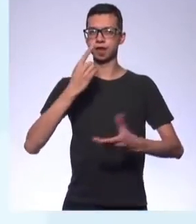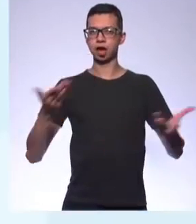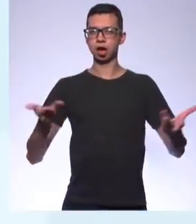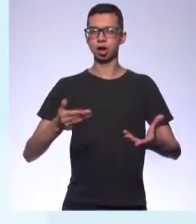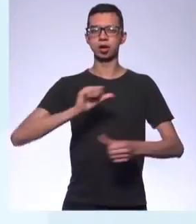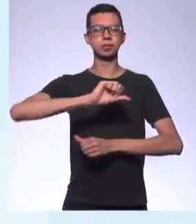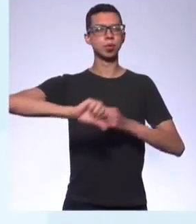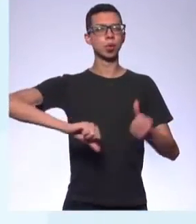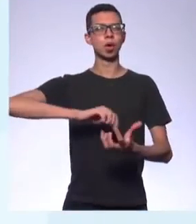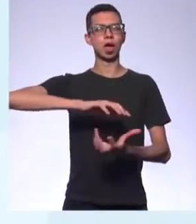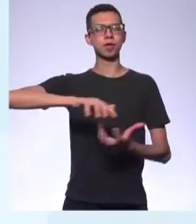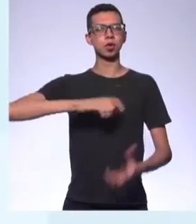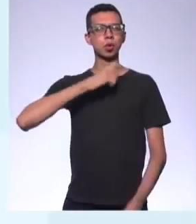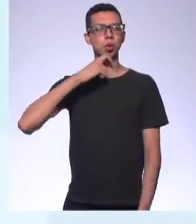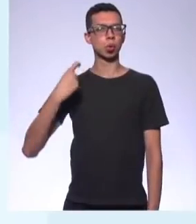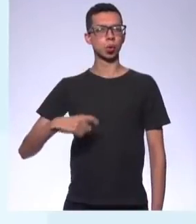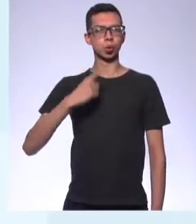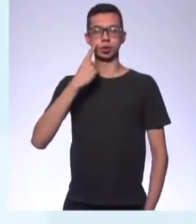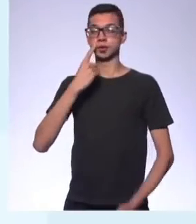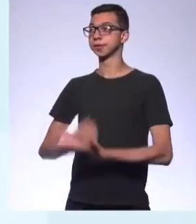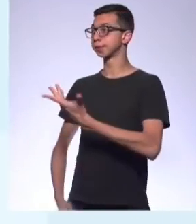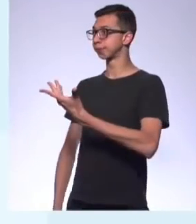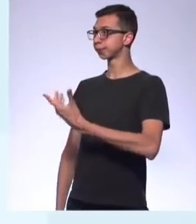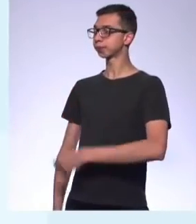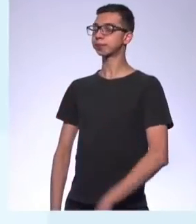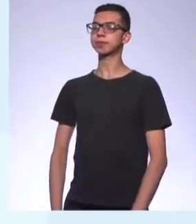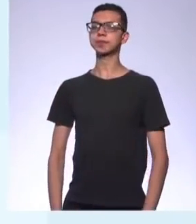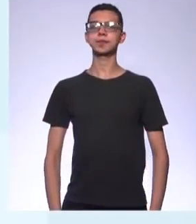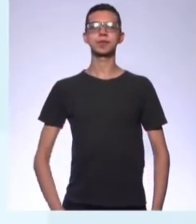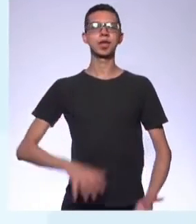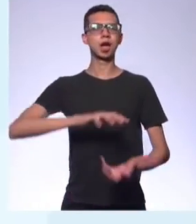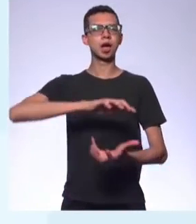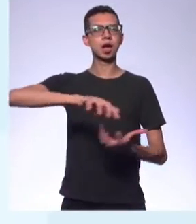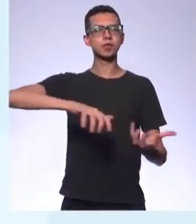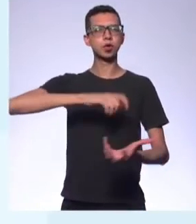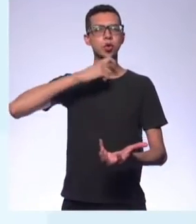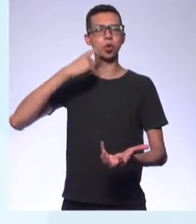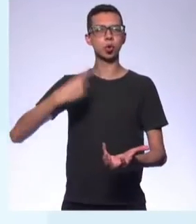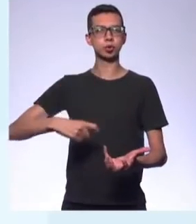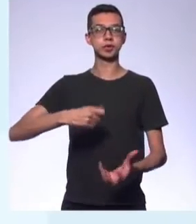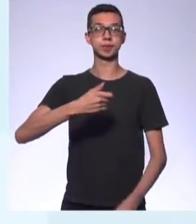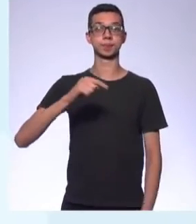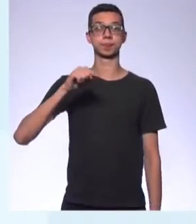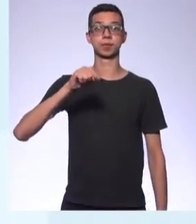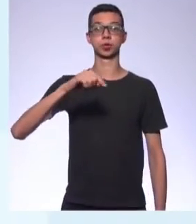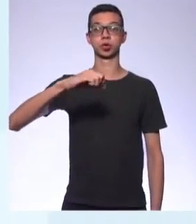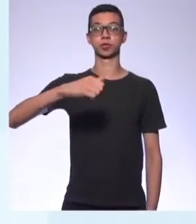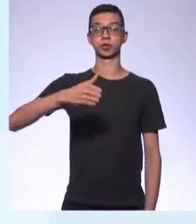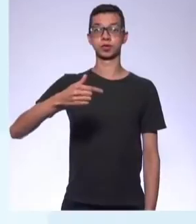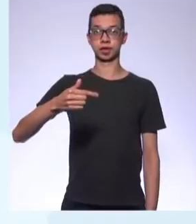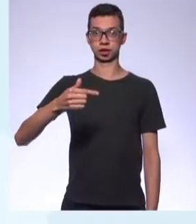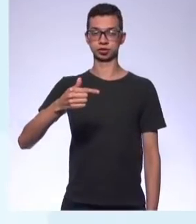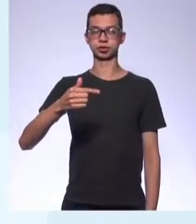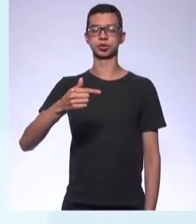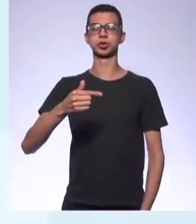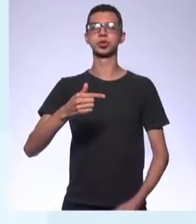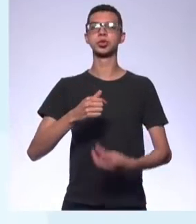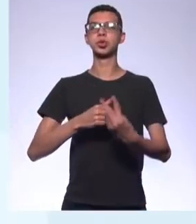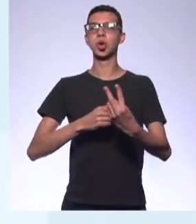na tela. A Revolução Russa, 1917, 2 anos antes de